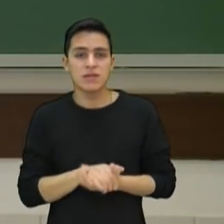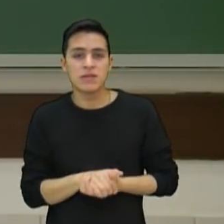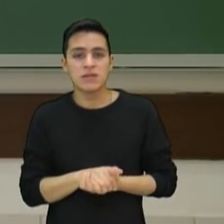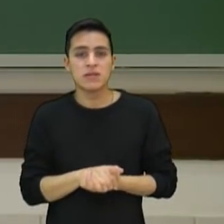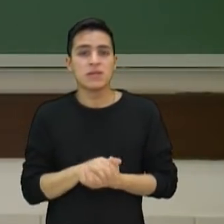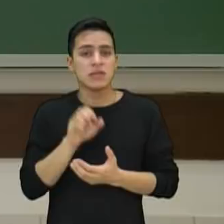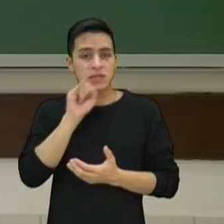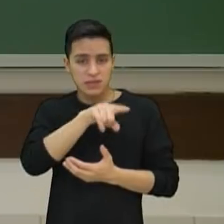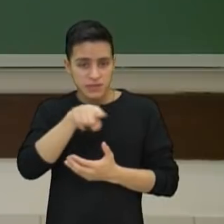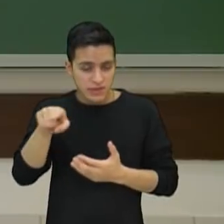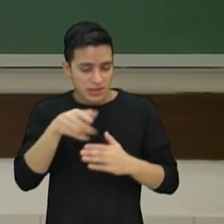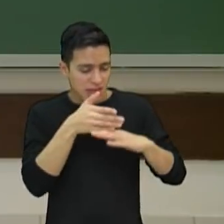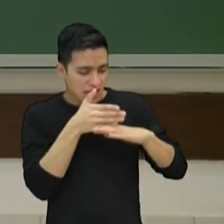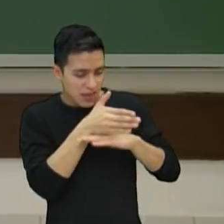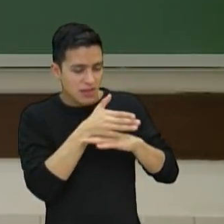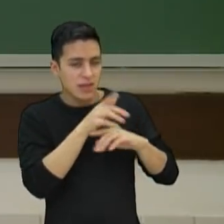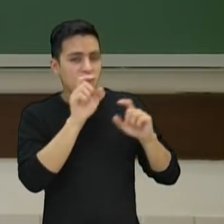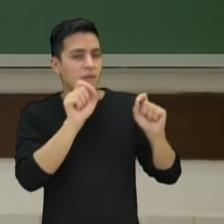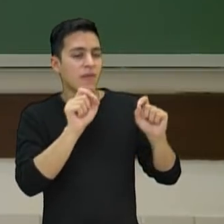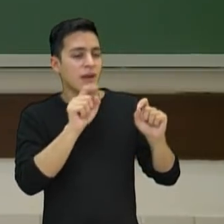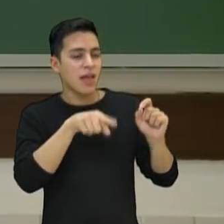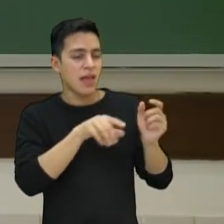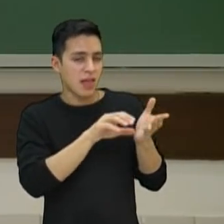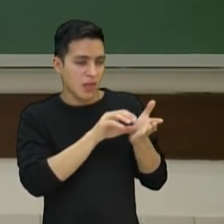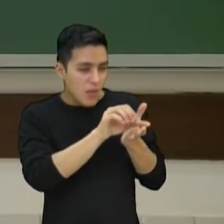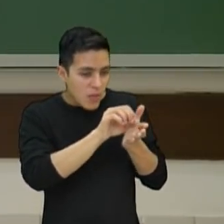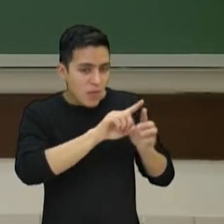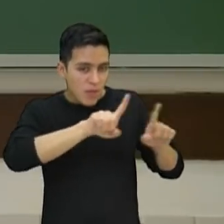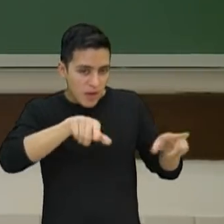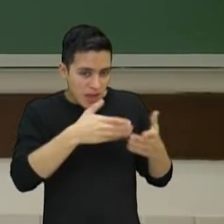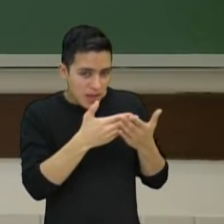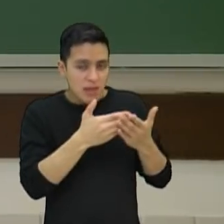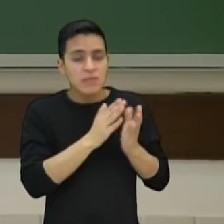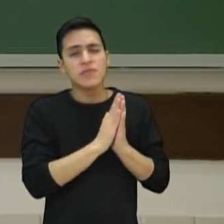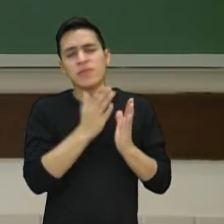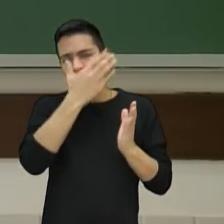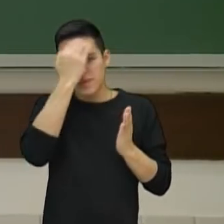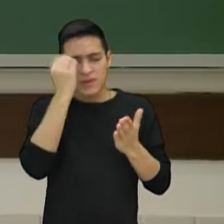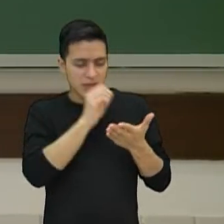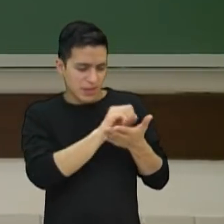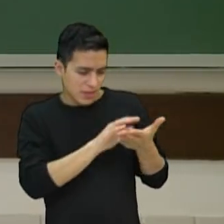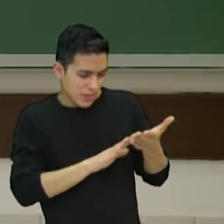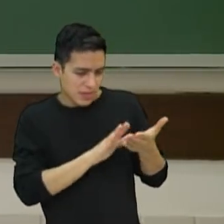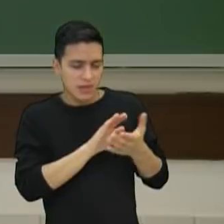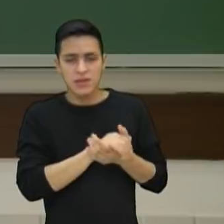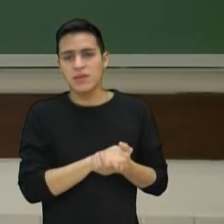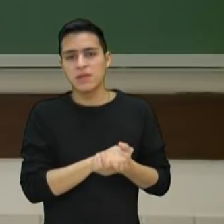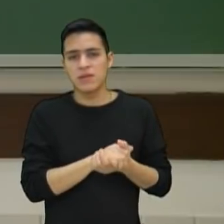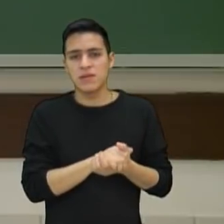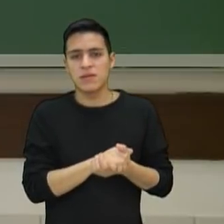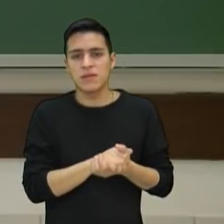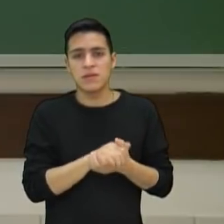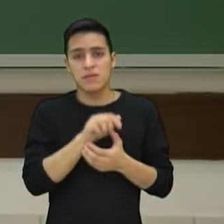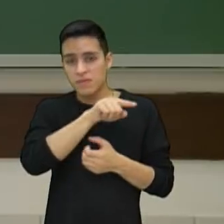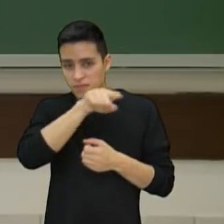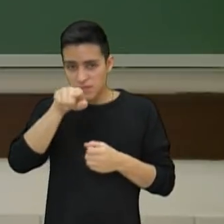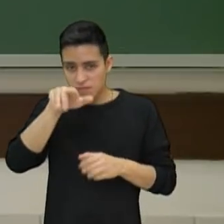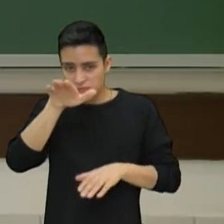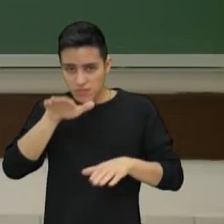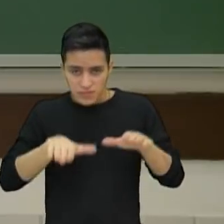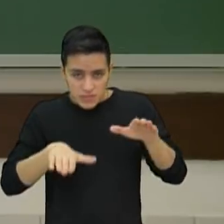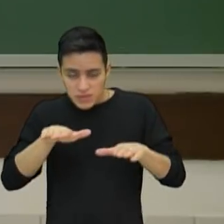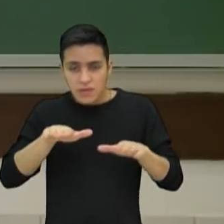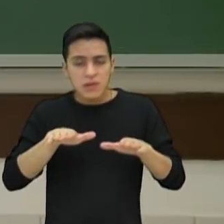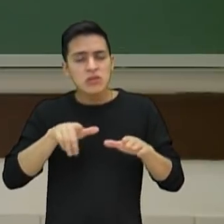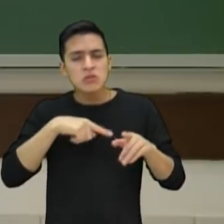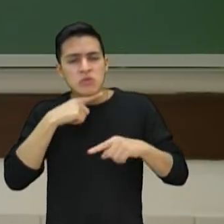se vocês estiverem acessando lá a plataforma do Google, não se esqueçam de realizar as atividades, né? Se, porventura, vocês